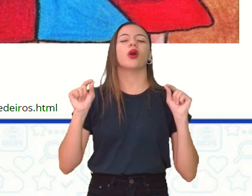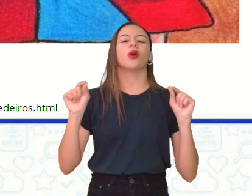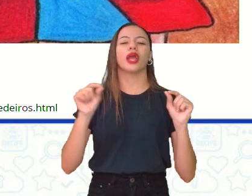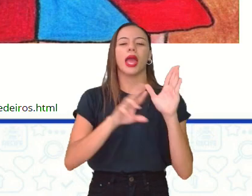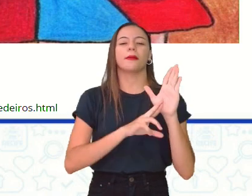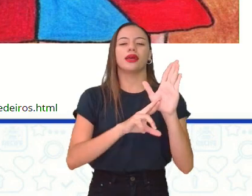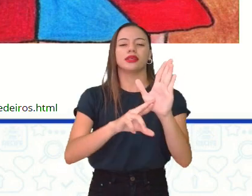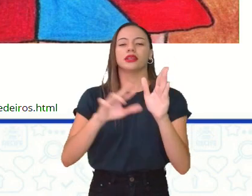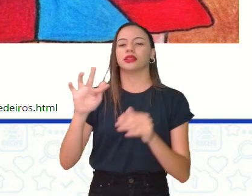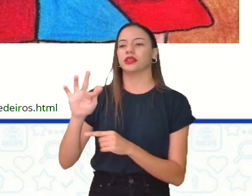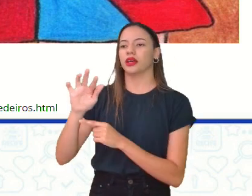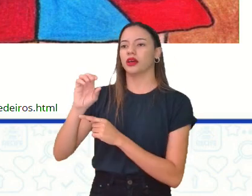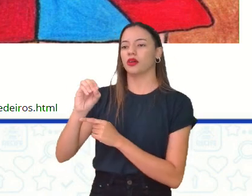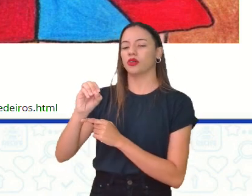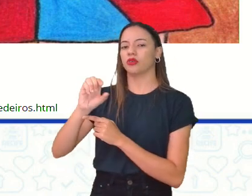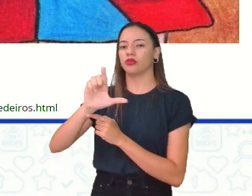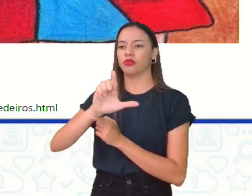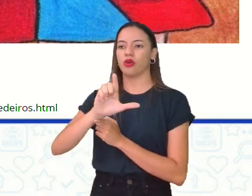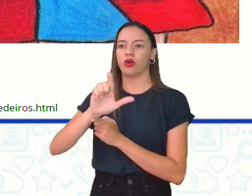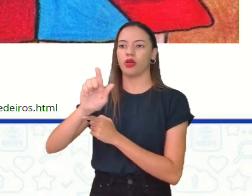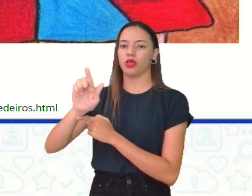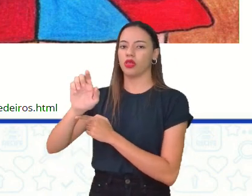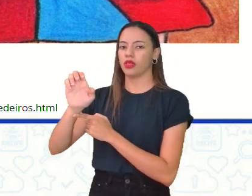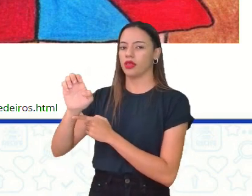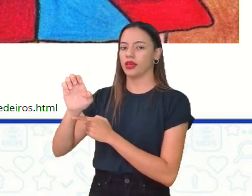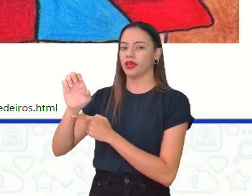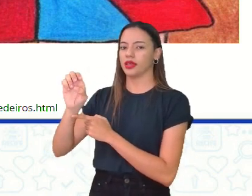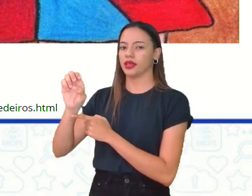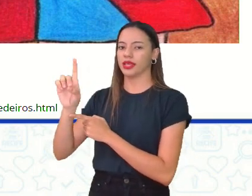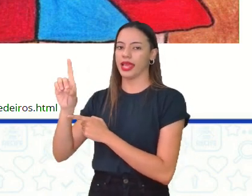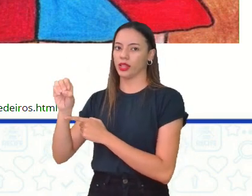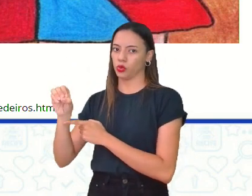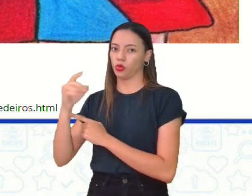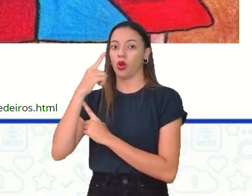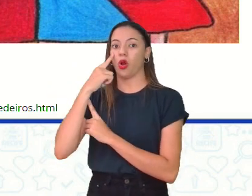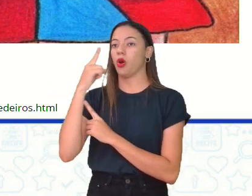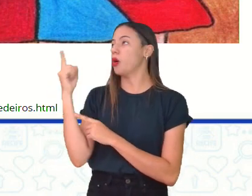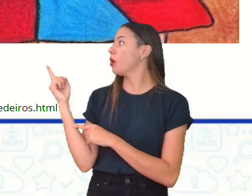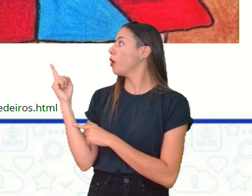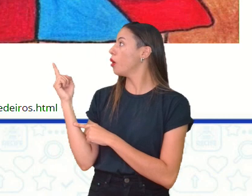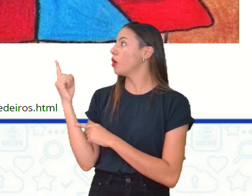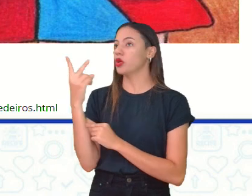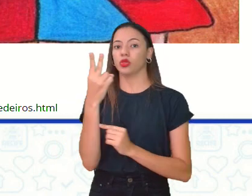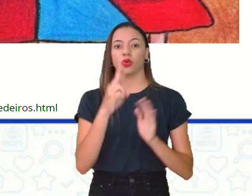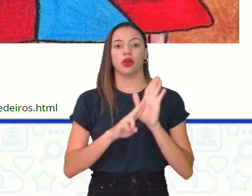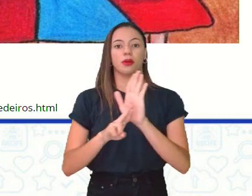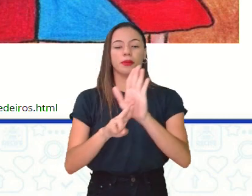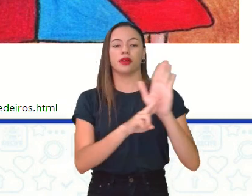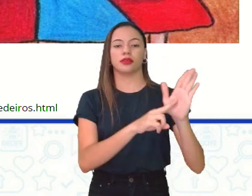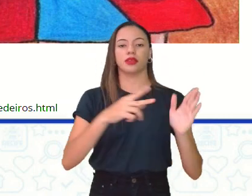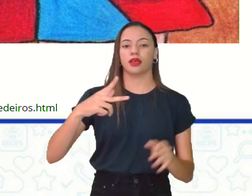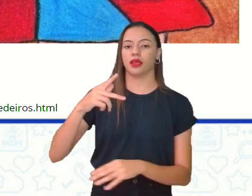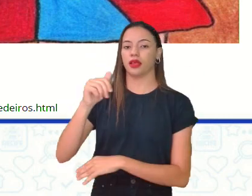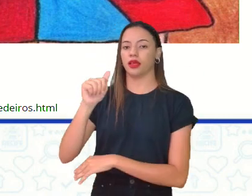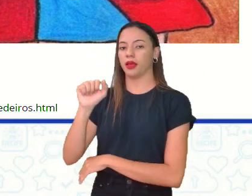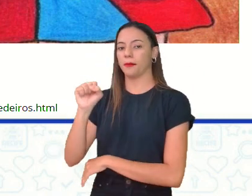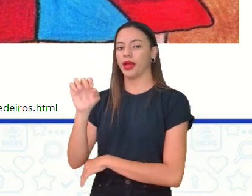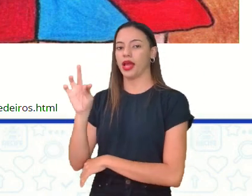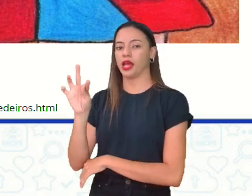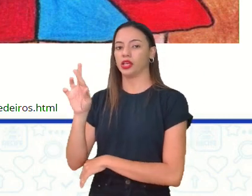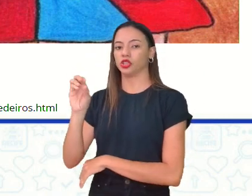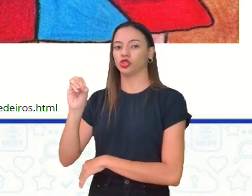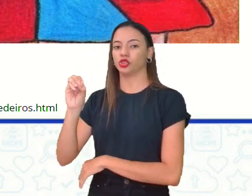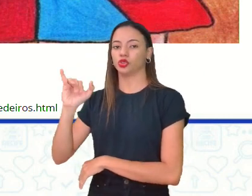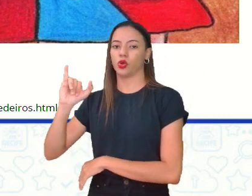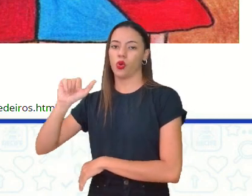do ciclo natalino. Vocês estão vendo aí duas representações do pastoril. O pastoril, como eu falei, é um presépio vivo,